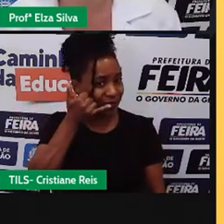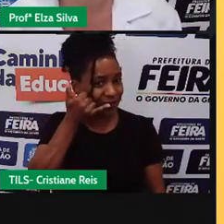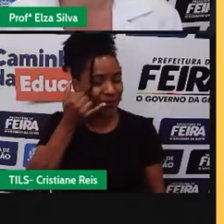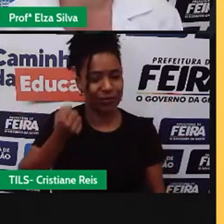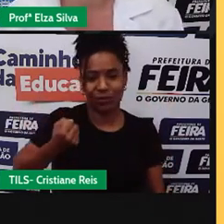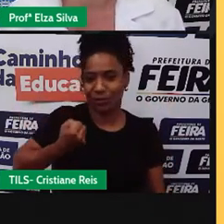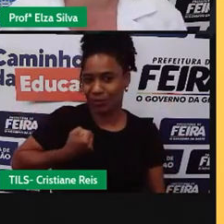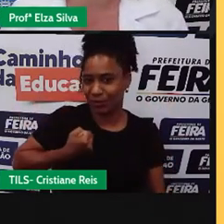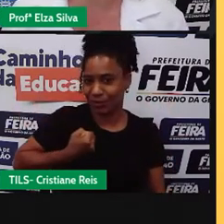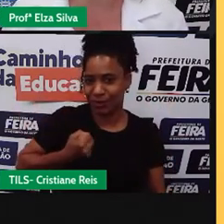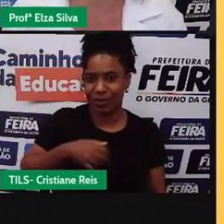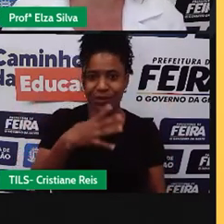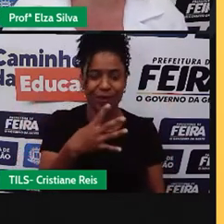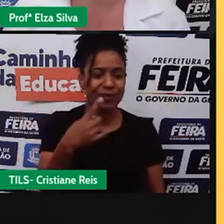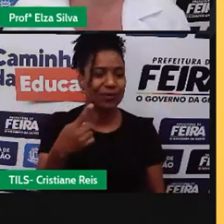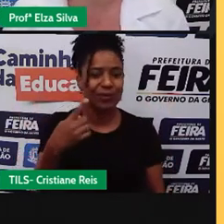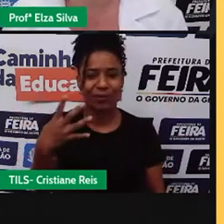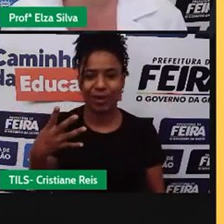414-4993,